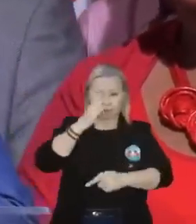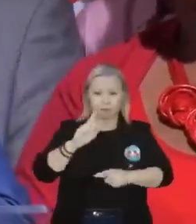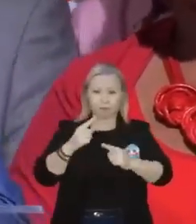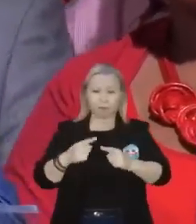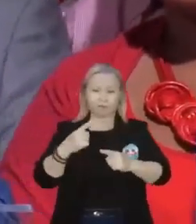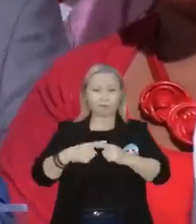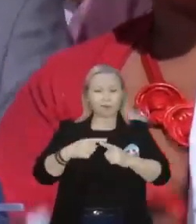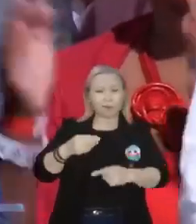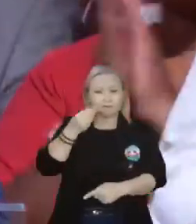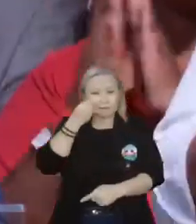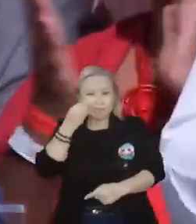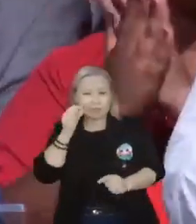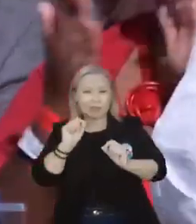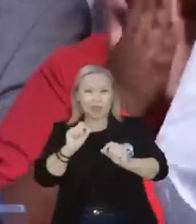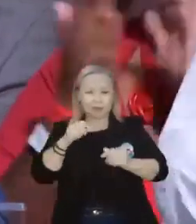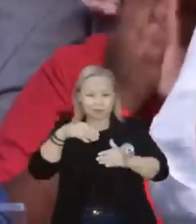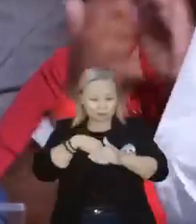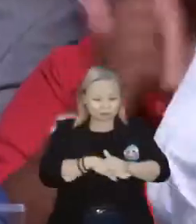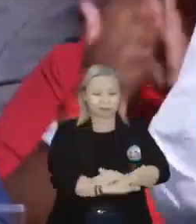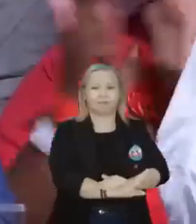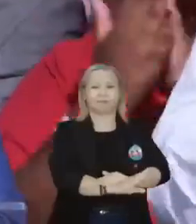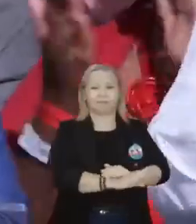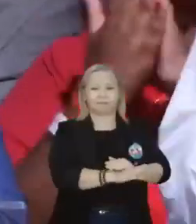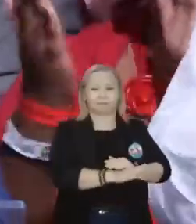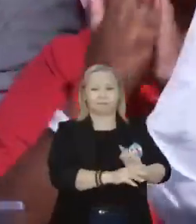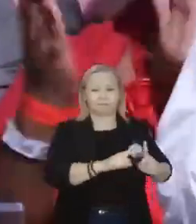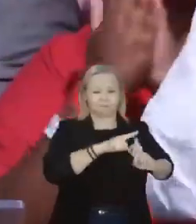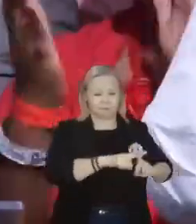vivo. E eu estou aqui.